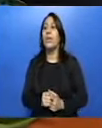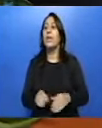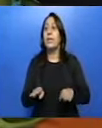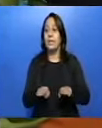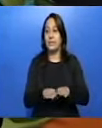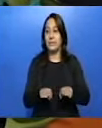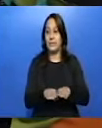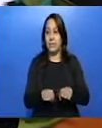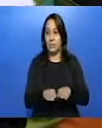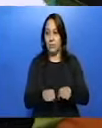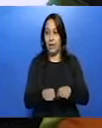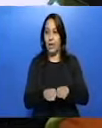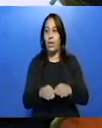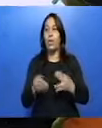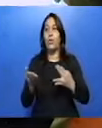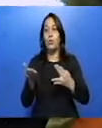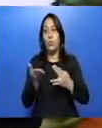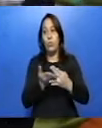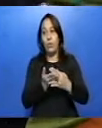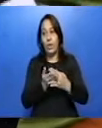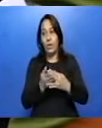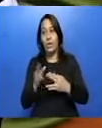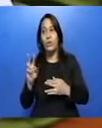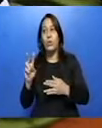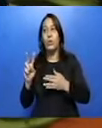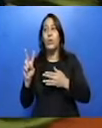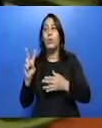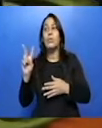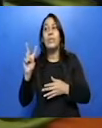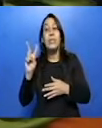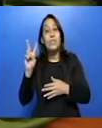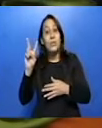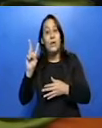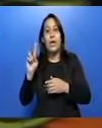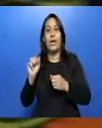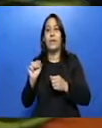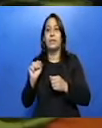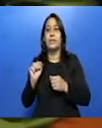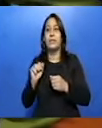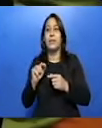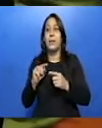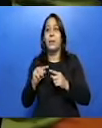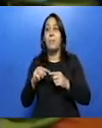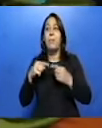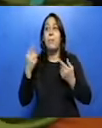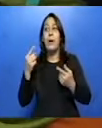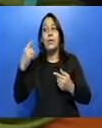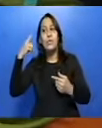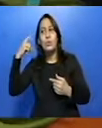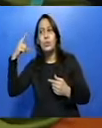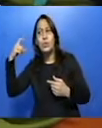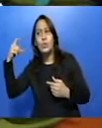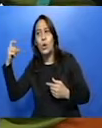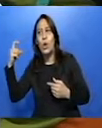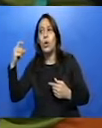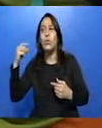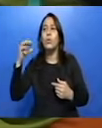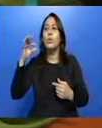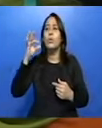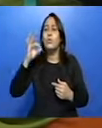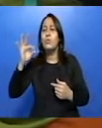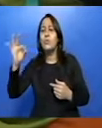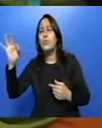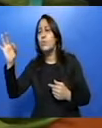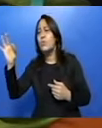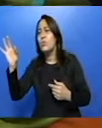também estão entre vogais. E qual foi o som? Pássaro. Osso.